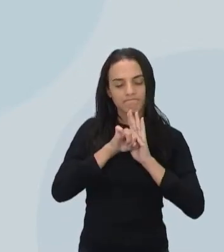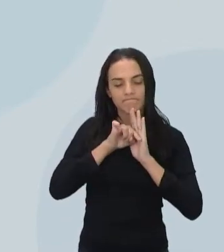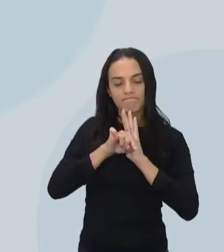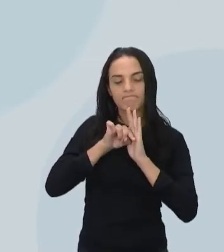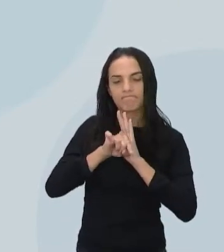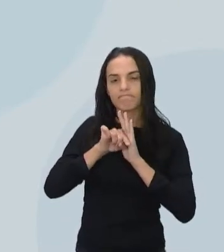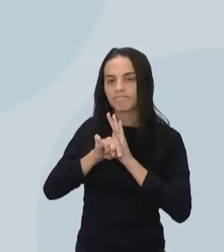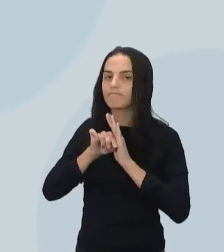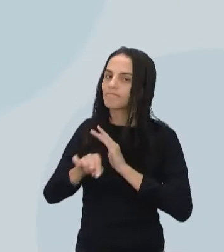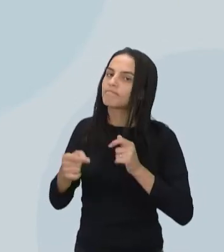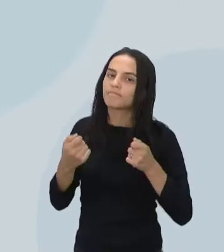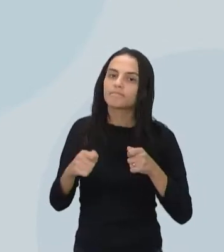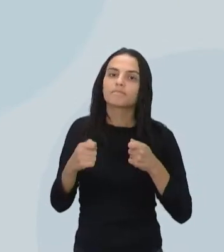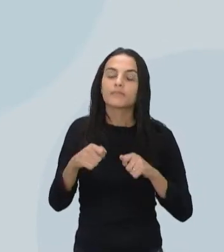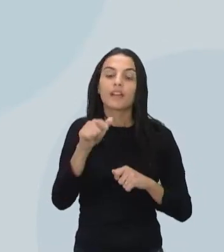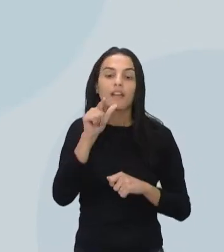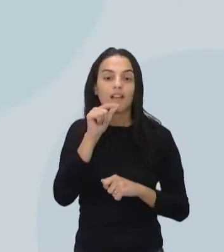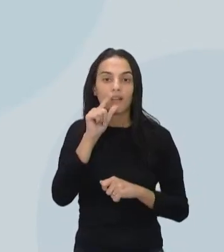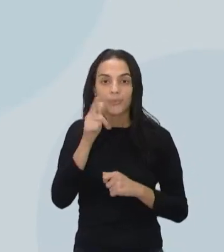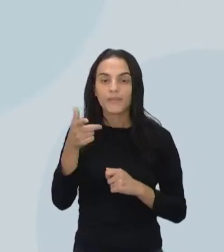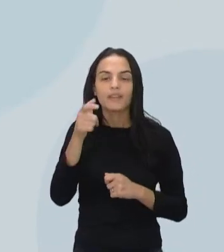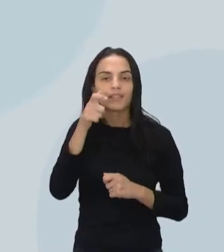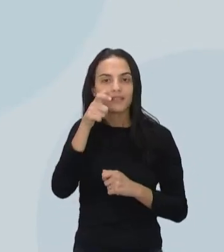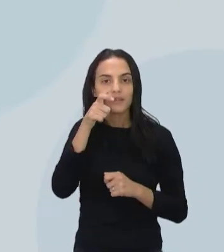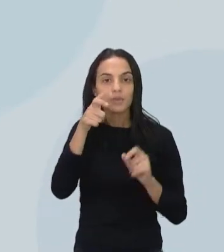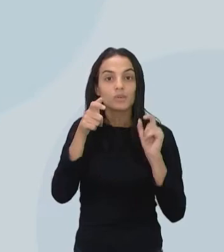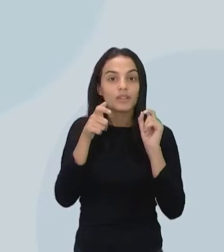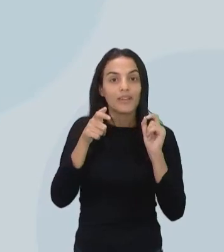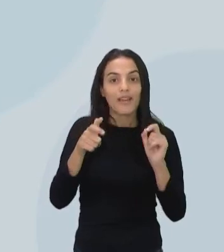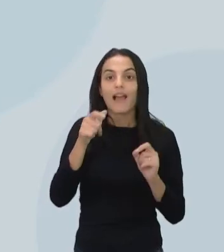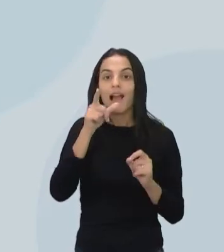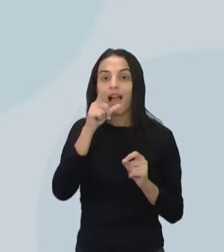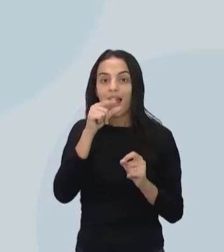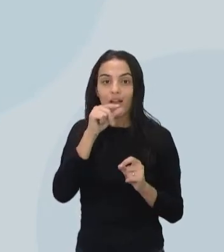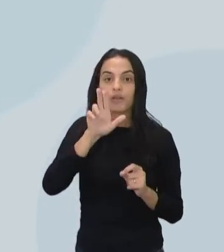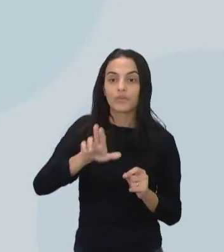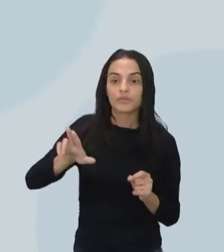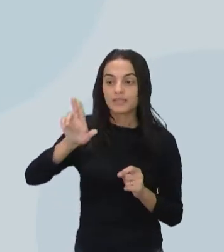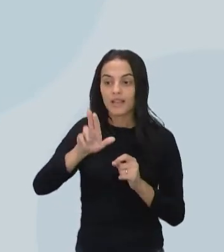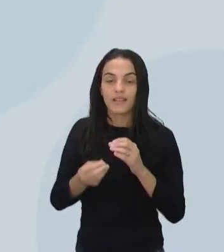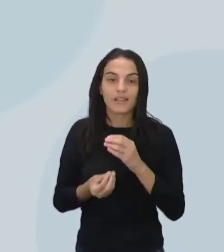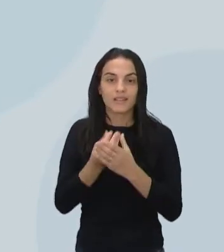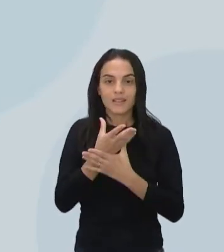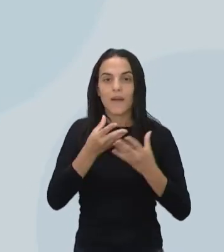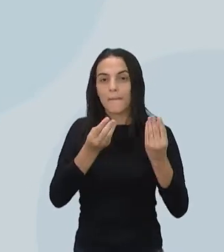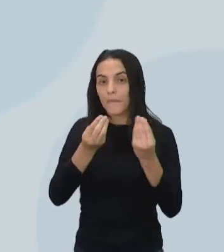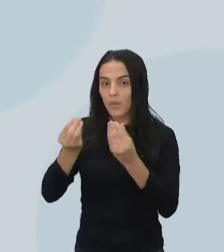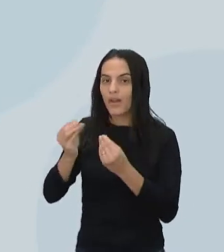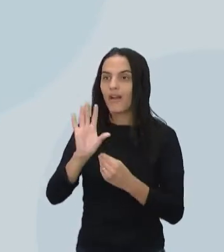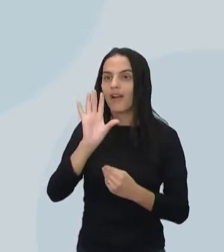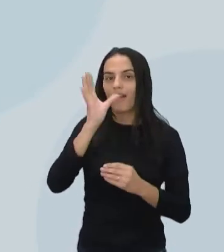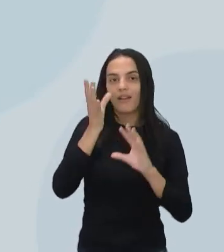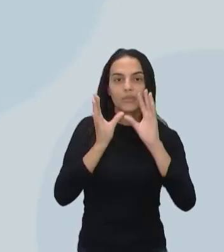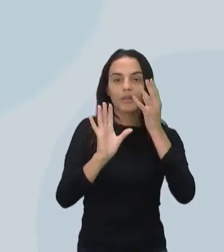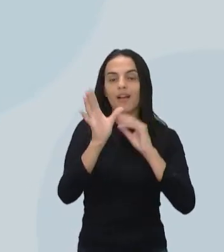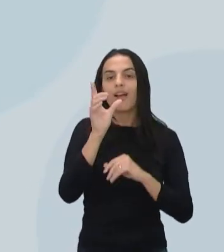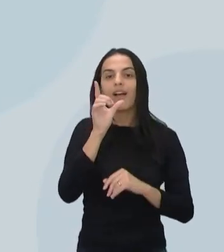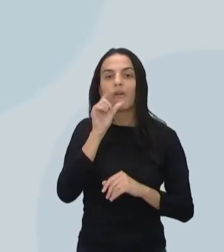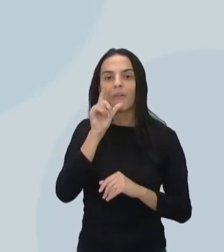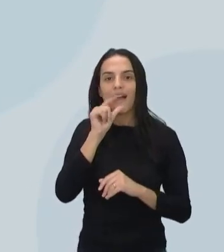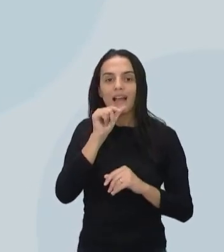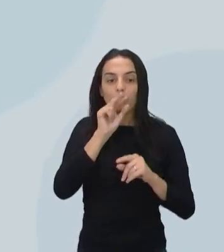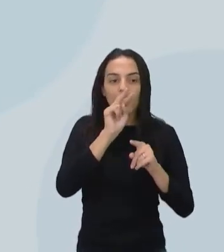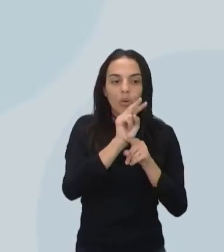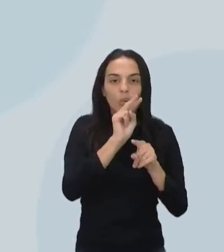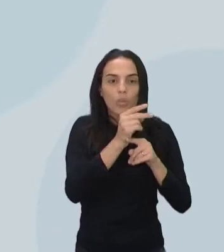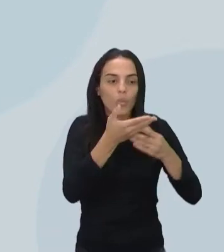analisado, né, essa questão de água. É interessante que a água que é ser usada na construção, em muitas situações, ela é uma água